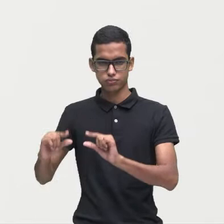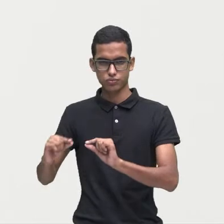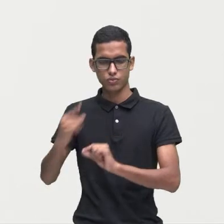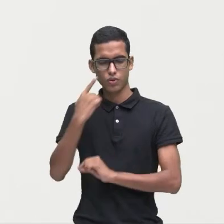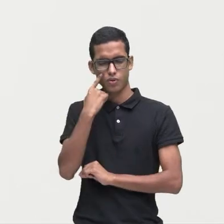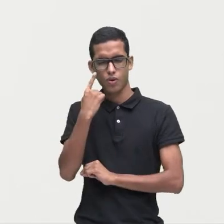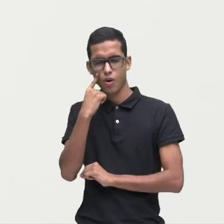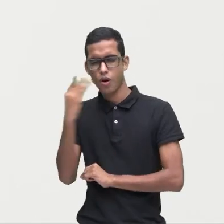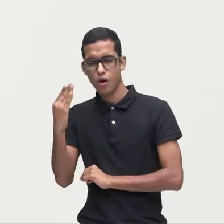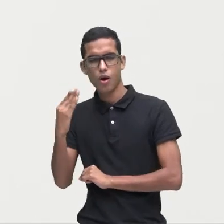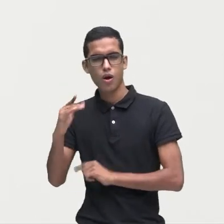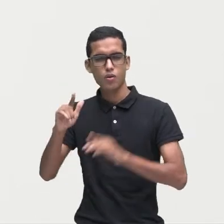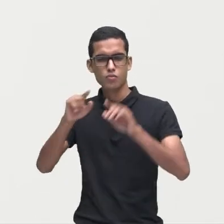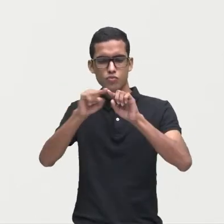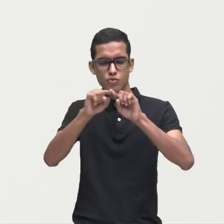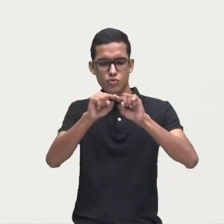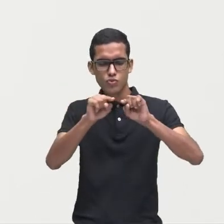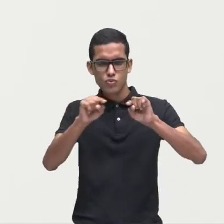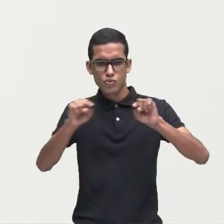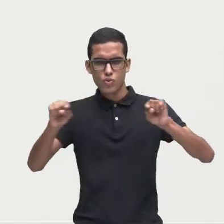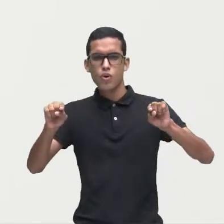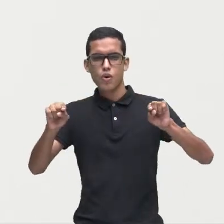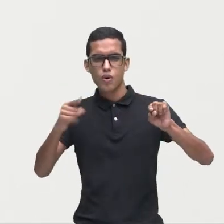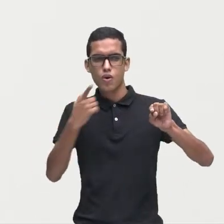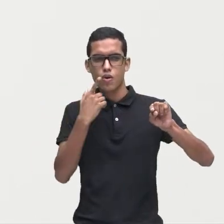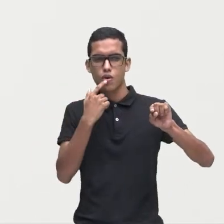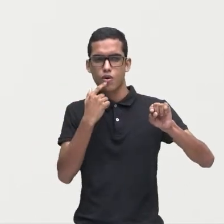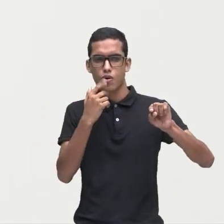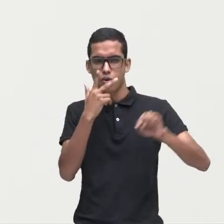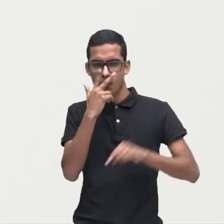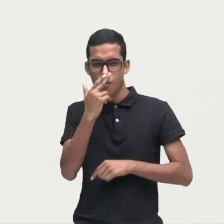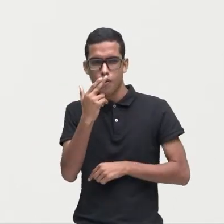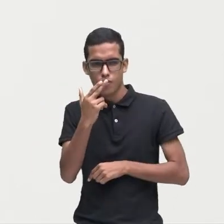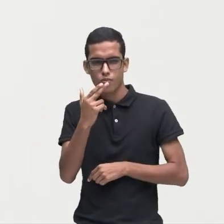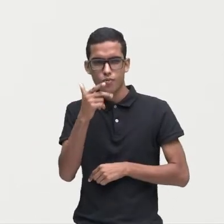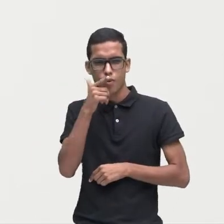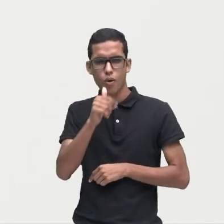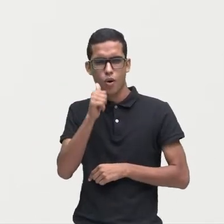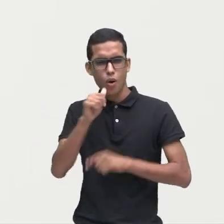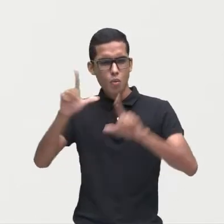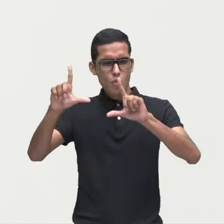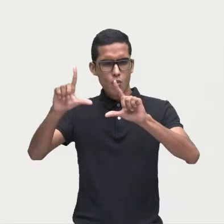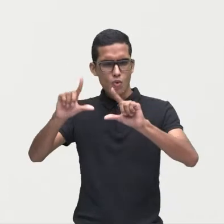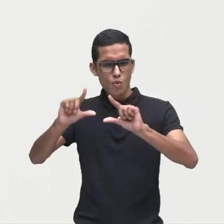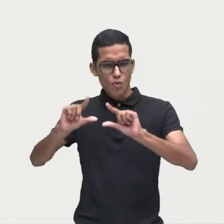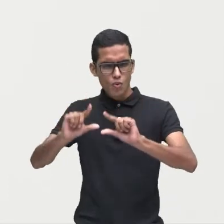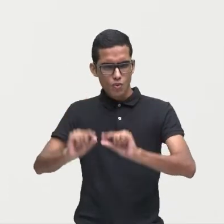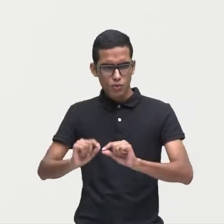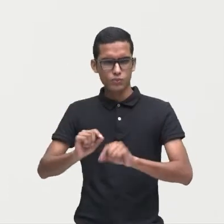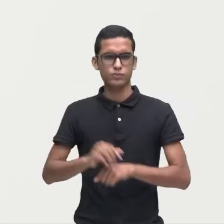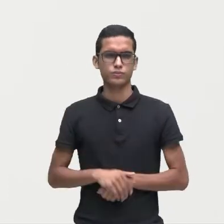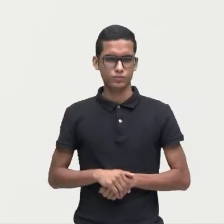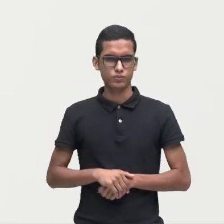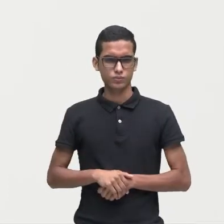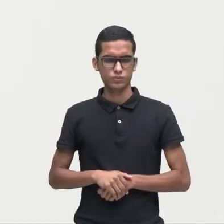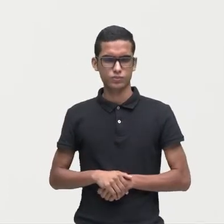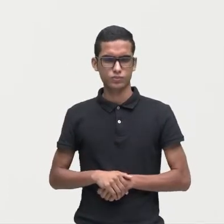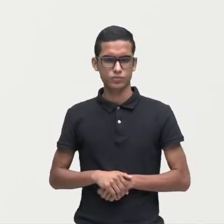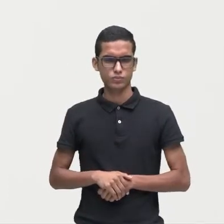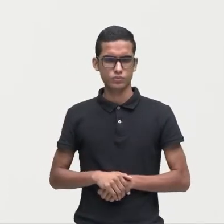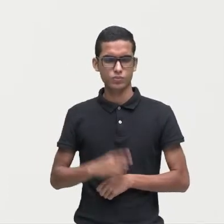que nós temos uma diminuição aqui do número de homens e mulheres. Vamos pegar a tabela do meio, que é a tabela dos 40